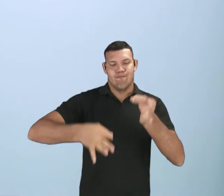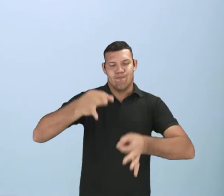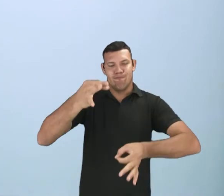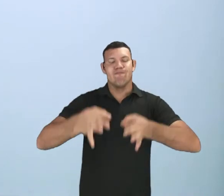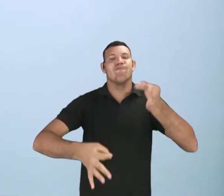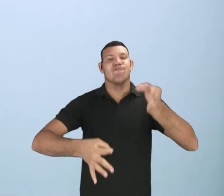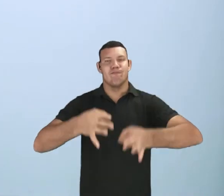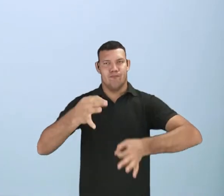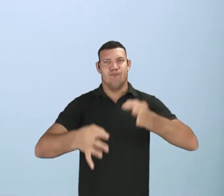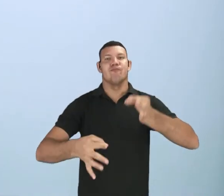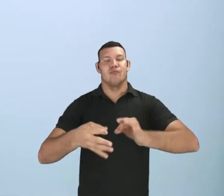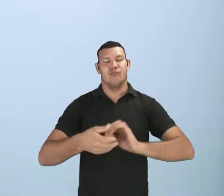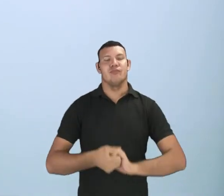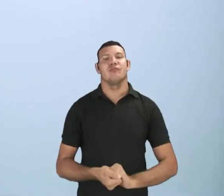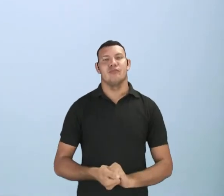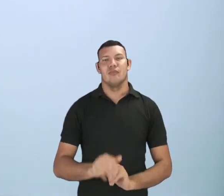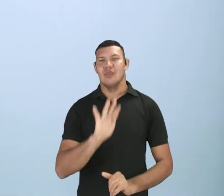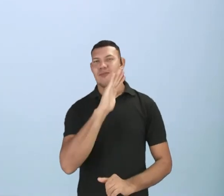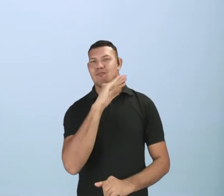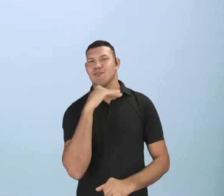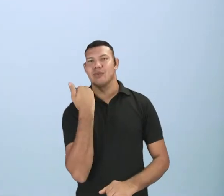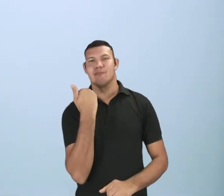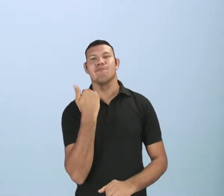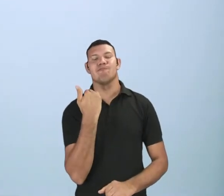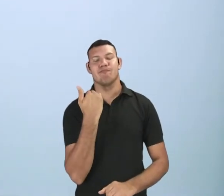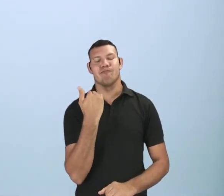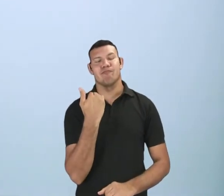julgamentos e condenados, algumas vezes,